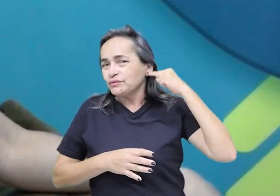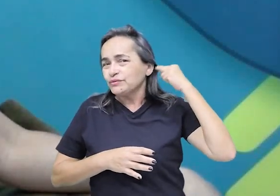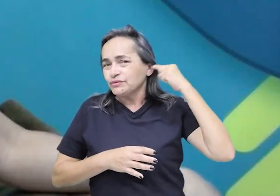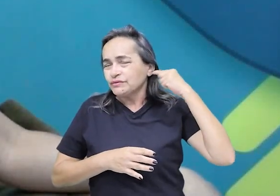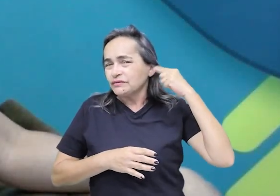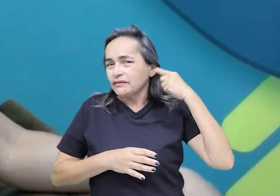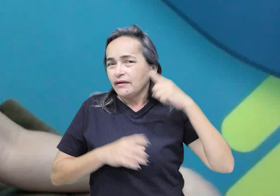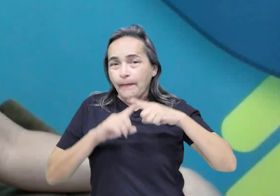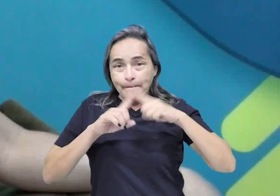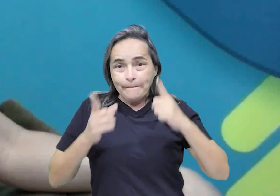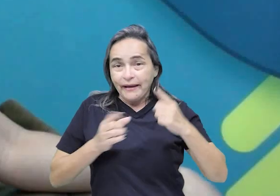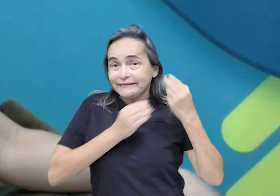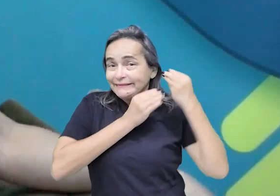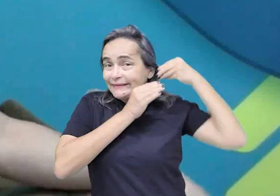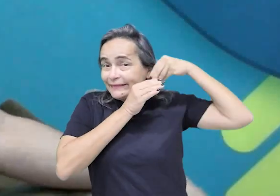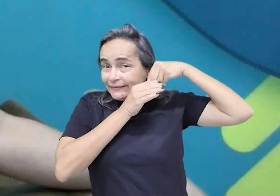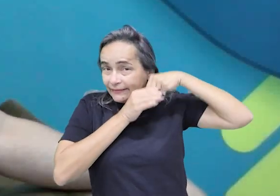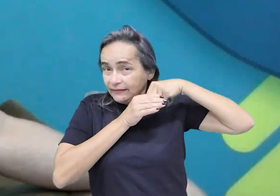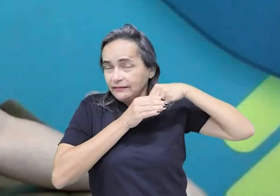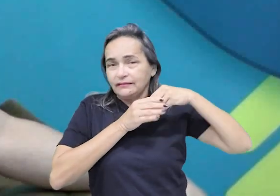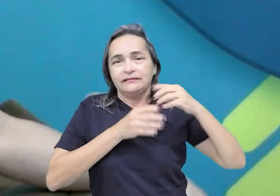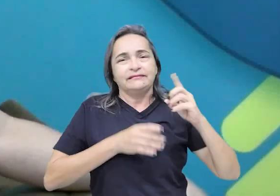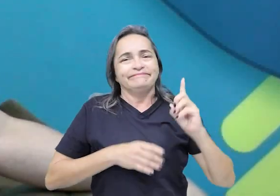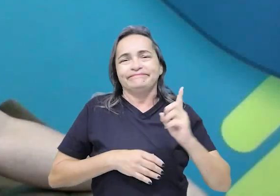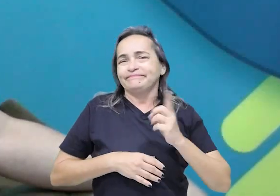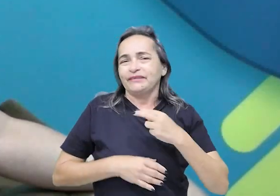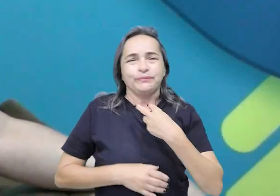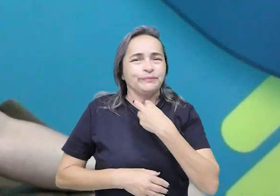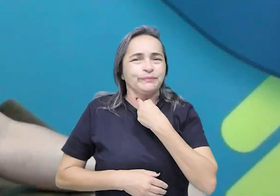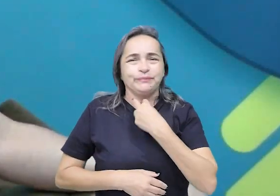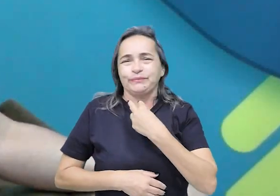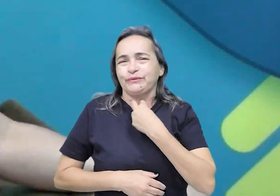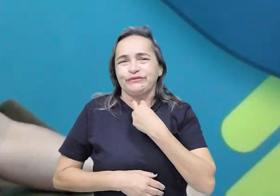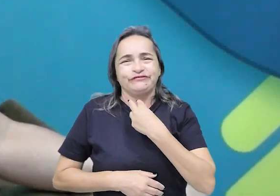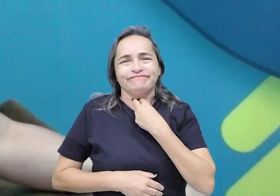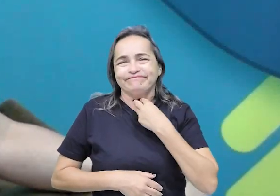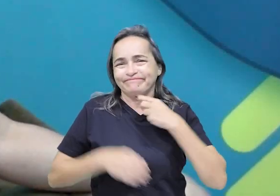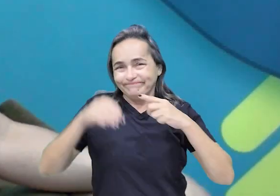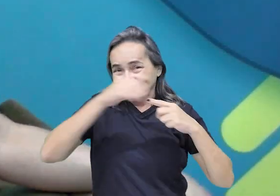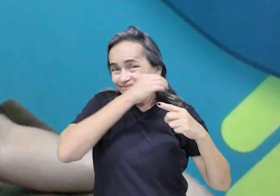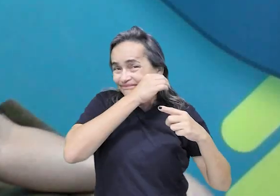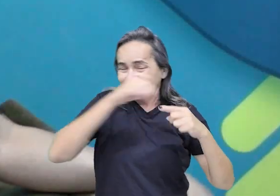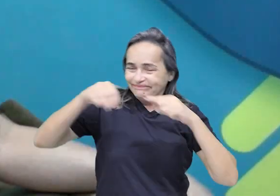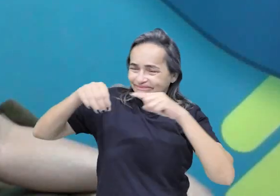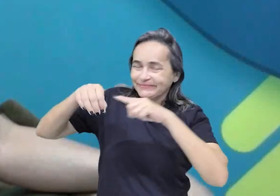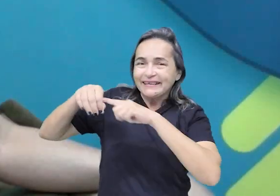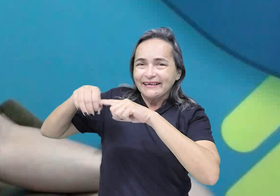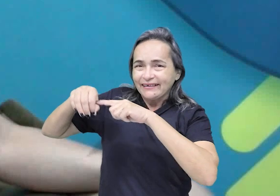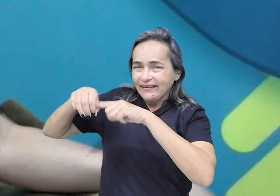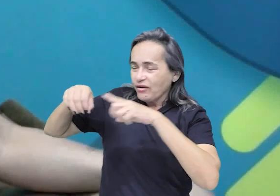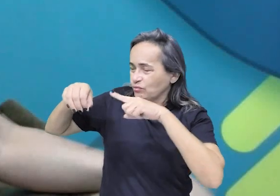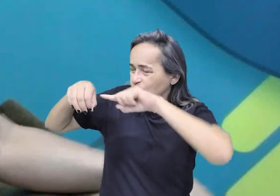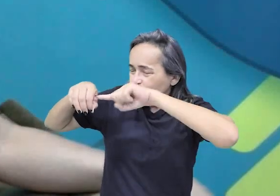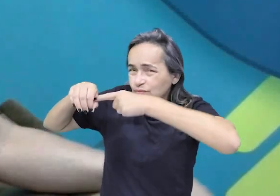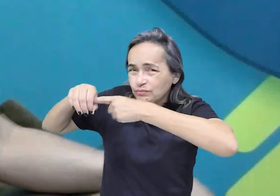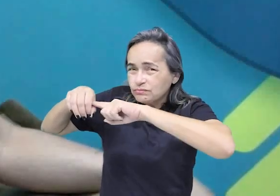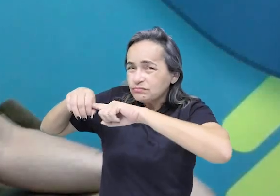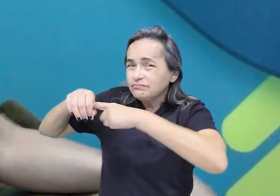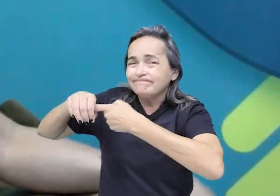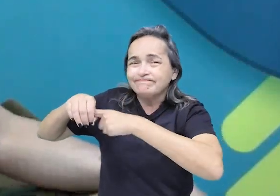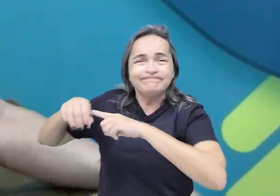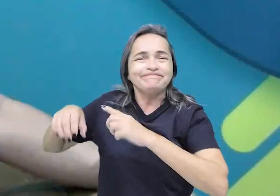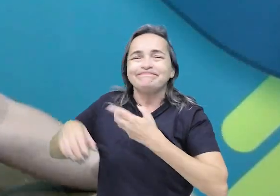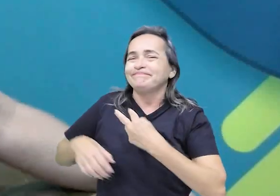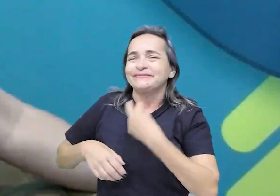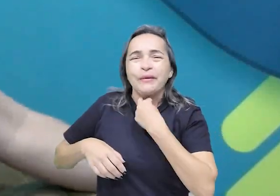posso adentrar com esse cotonete aqui nesse buraquinho que a gente tem aqui, que é chamado de conduto auditivo. No conduto